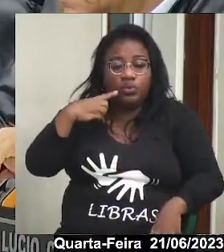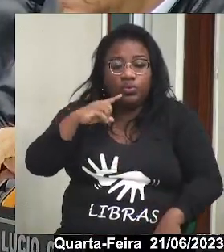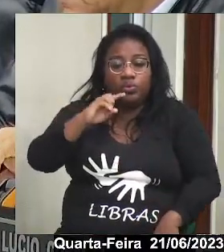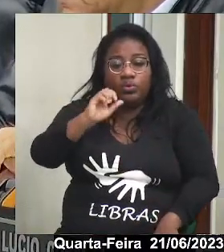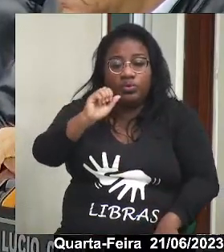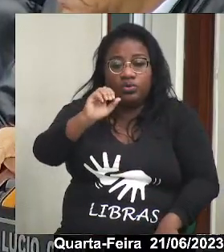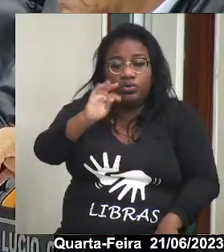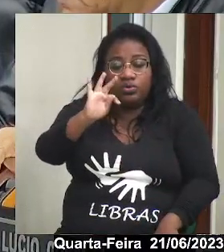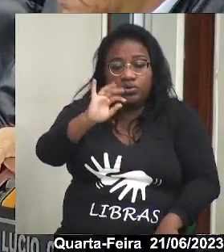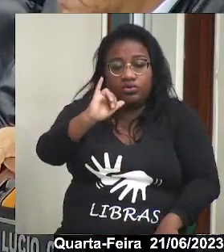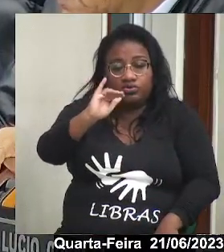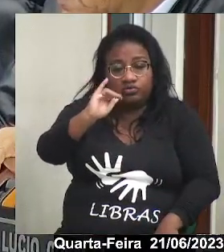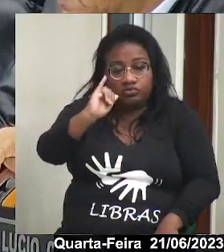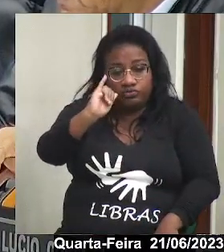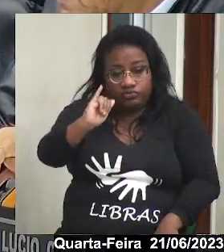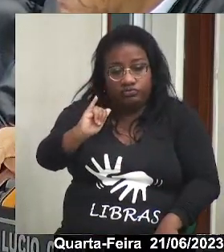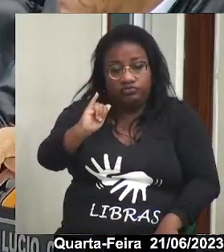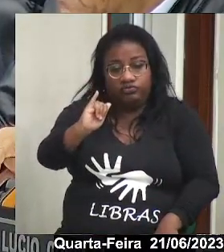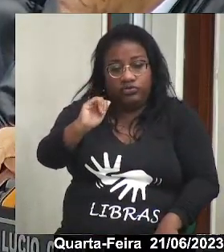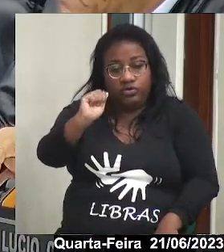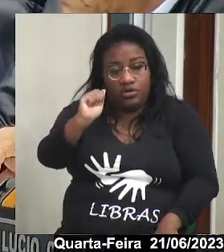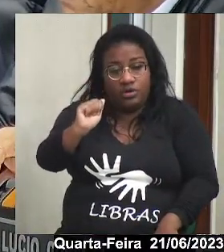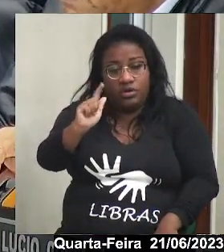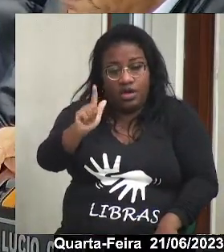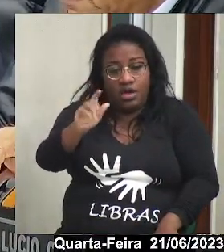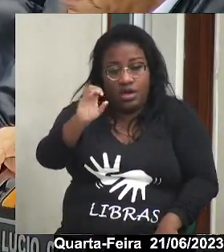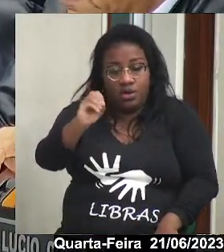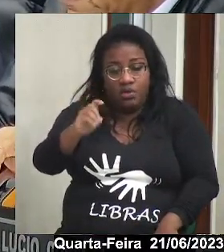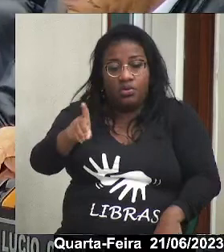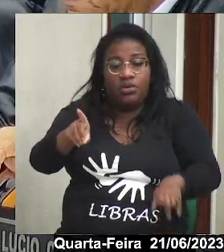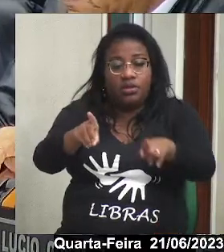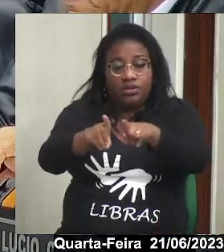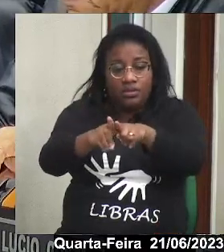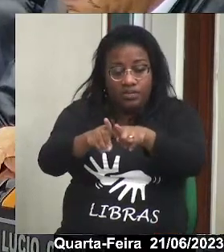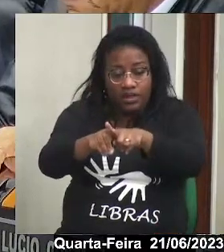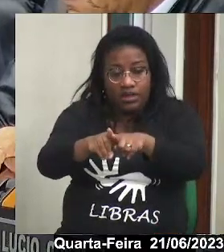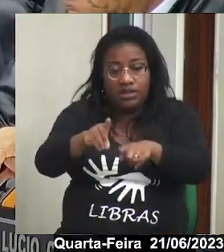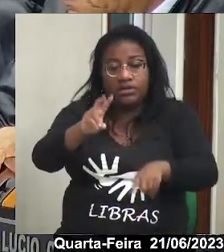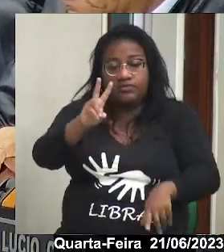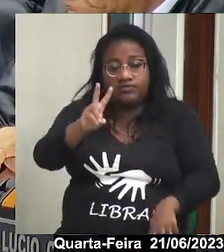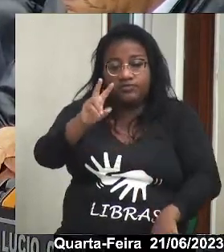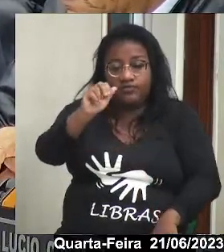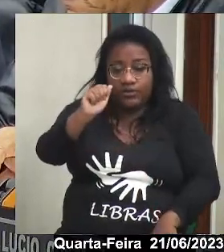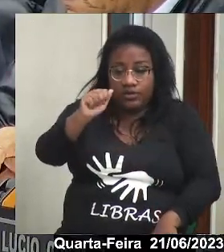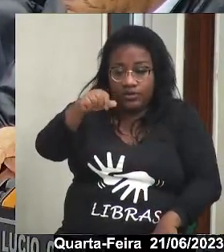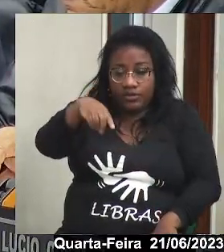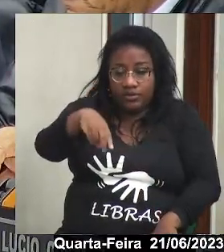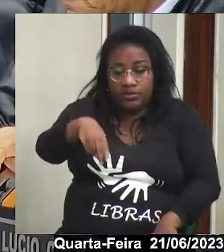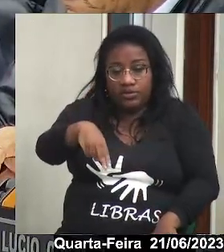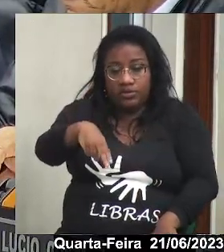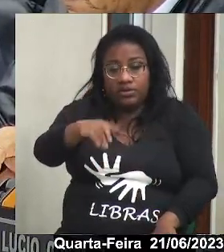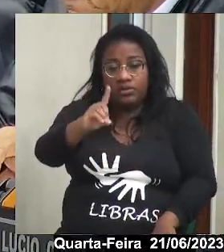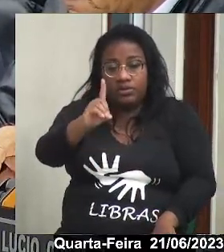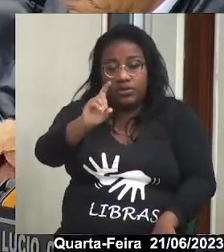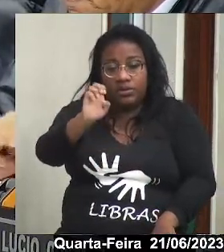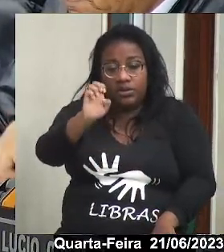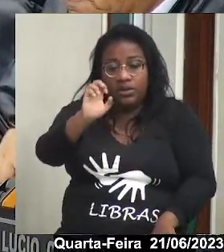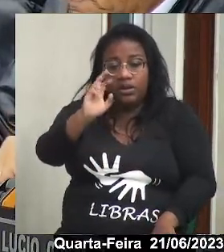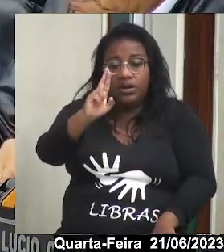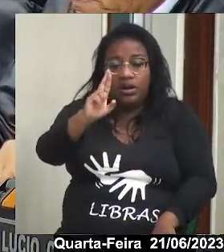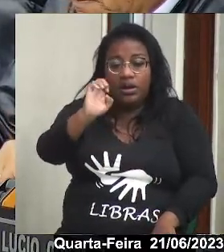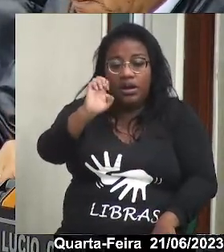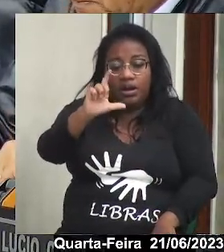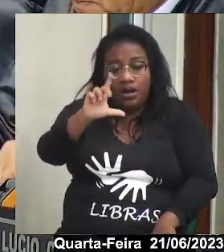e cumprimentar também o doutor Vanderlei, senhor Vanderlei, né? E na pessoa